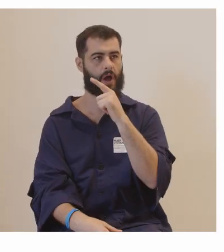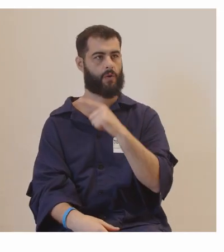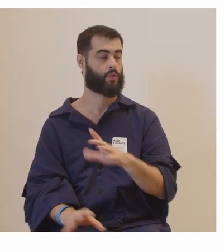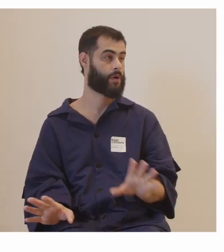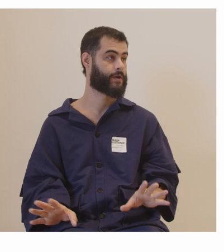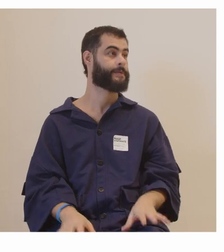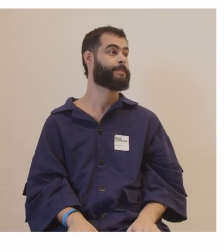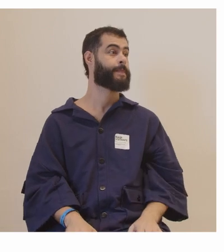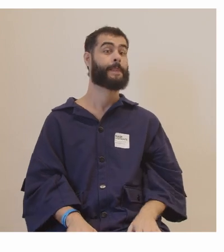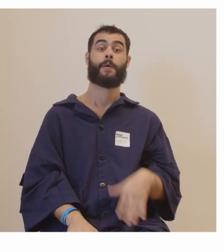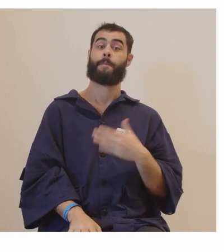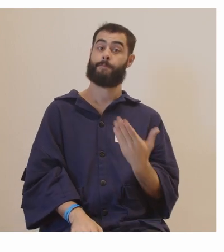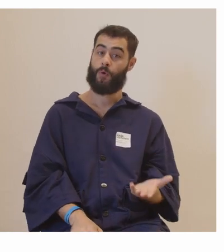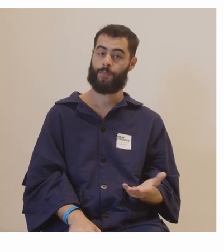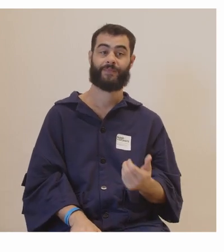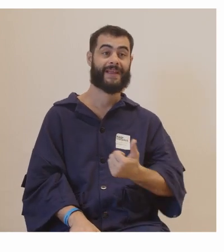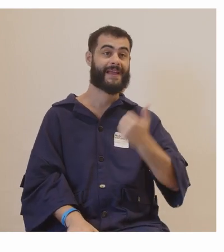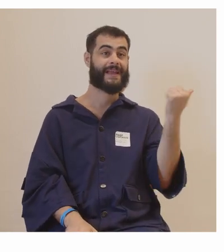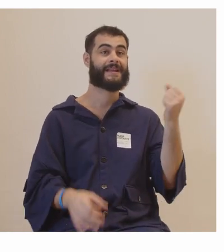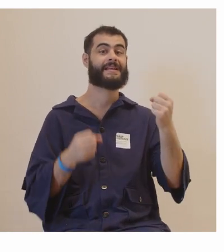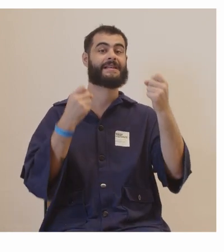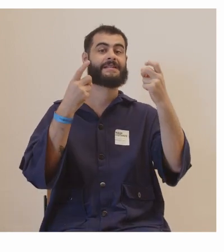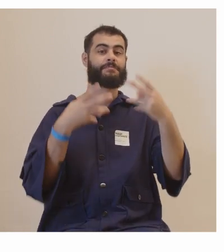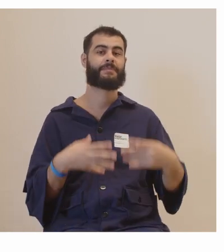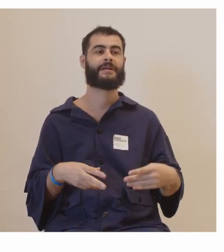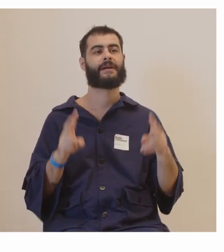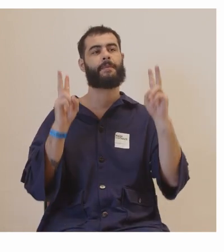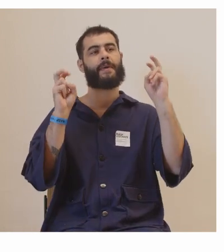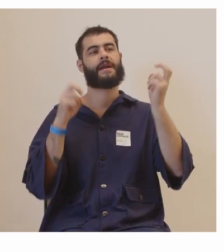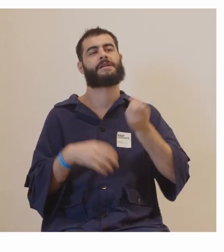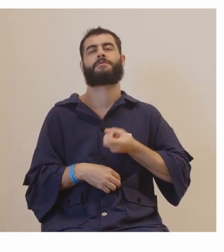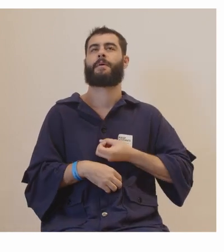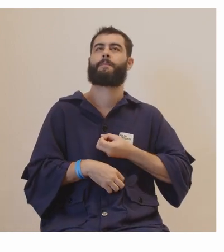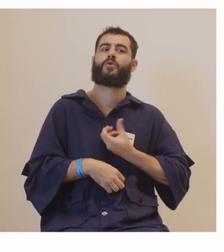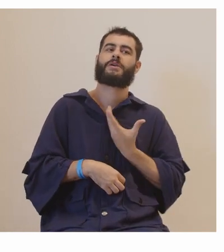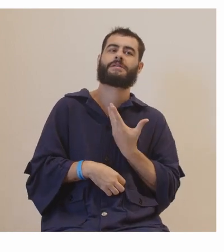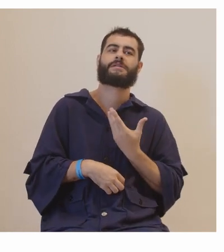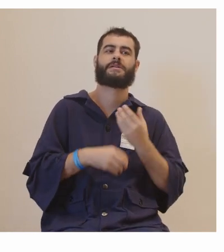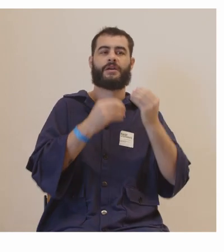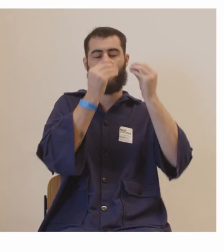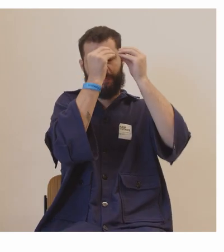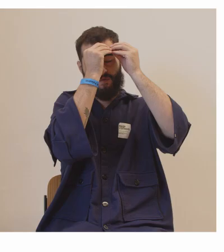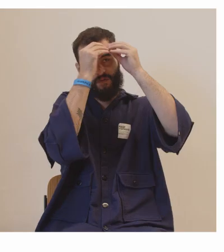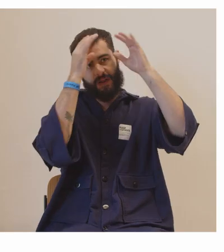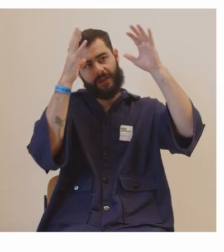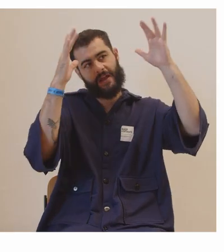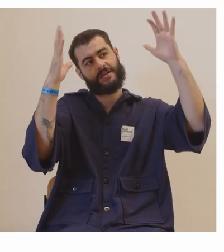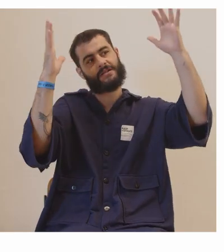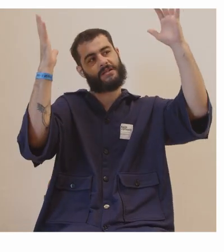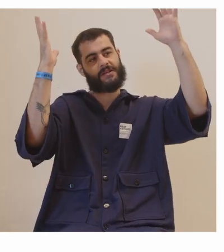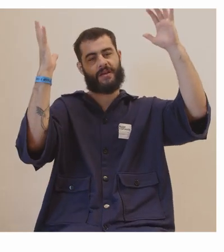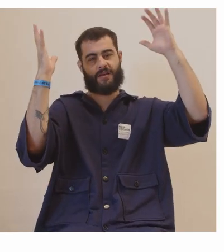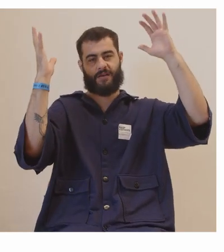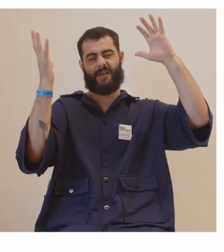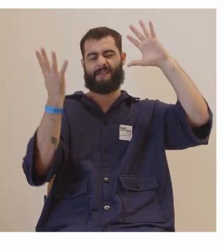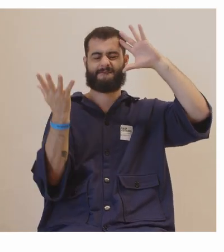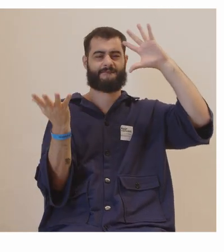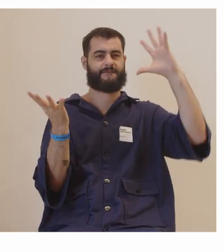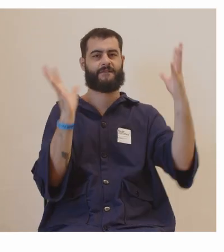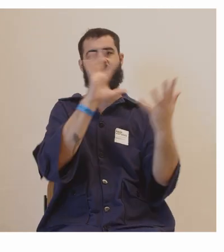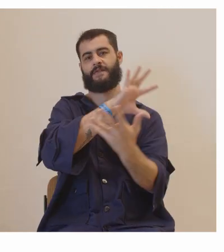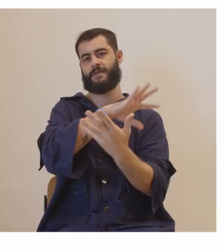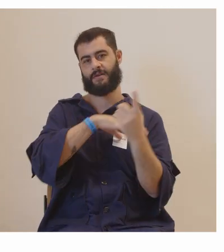um elemento fantasioso, lírico, né, e de perversão também nessas pinturas.